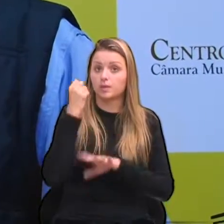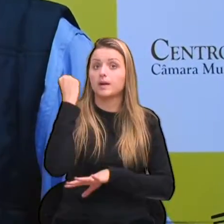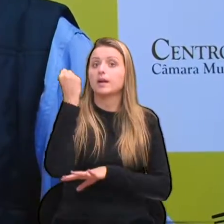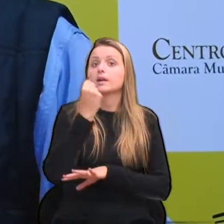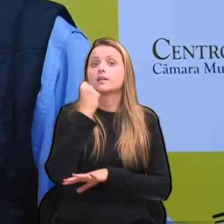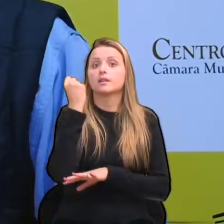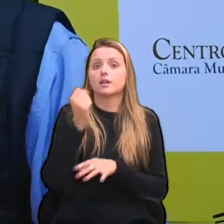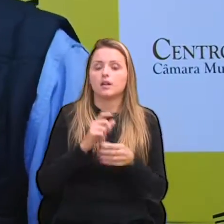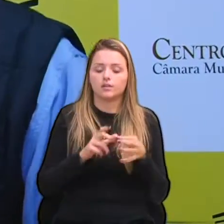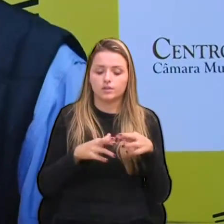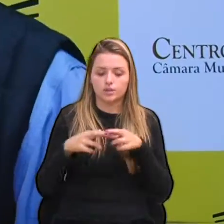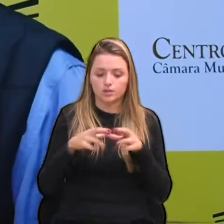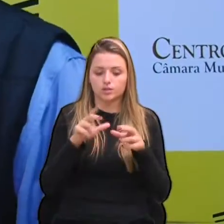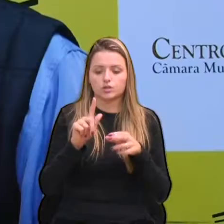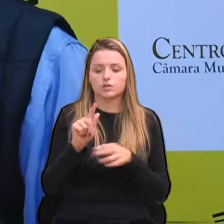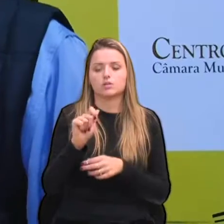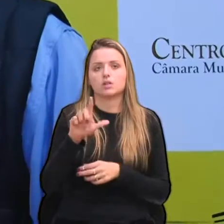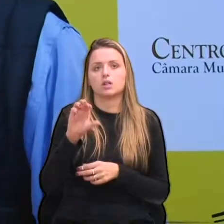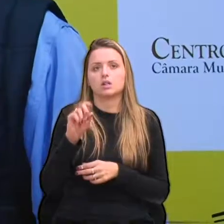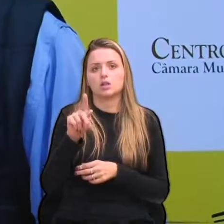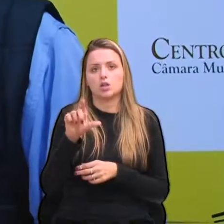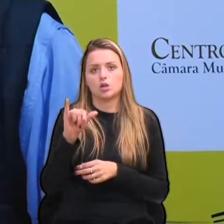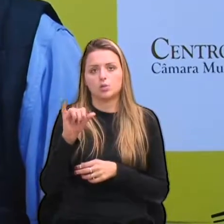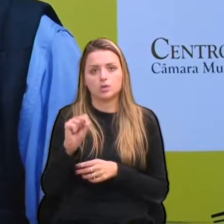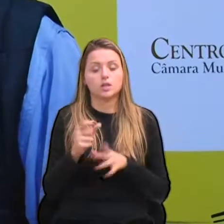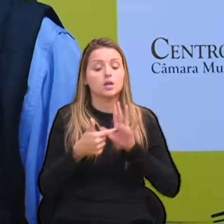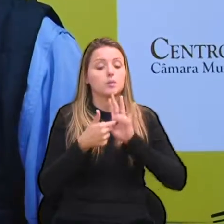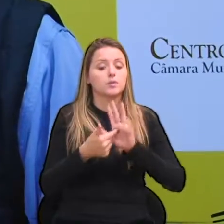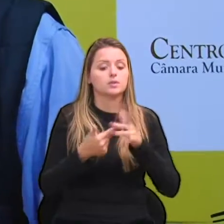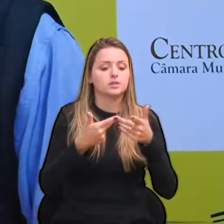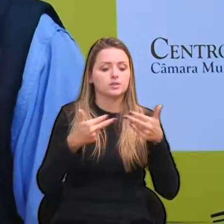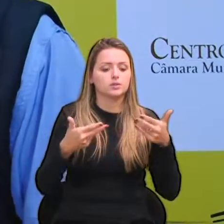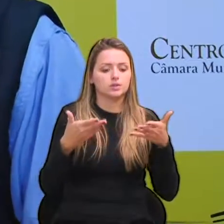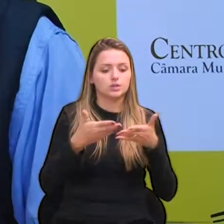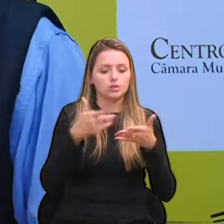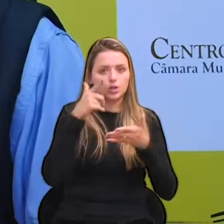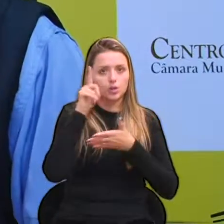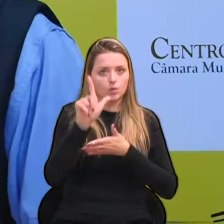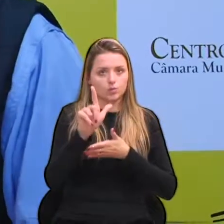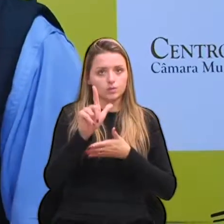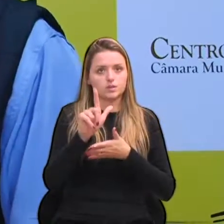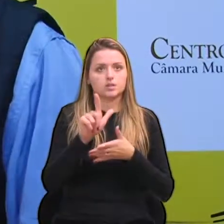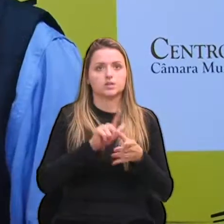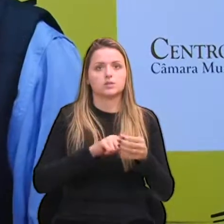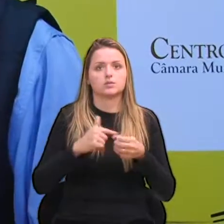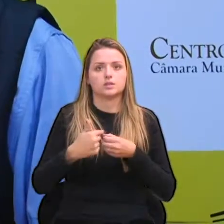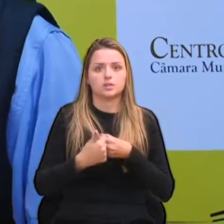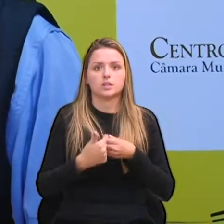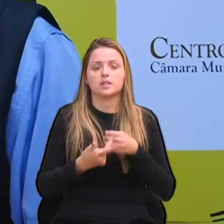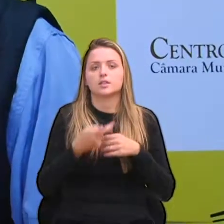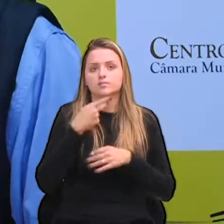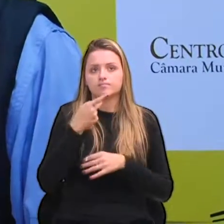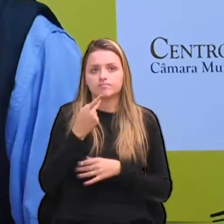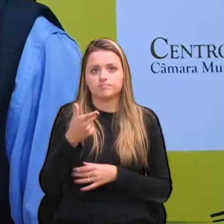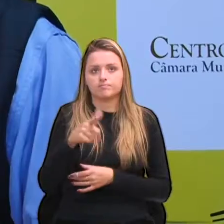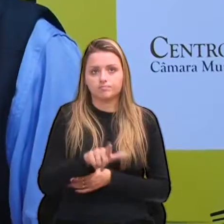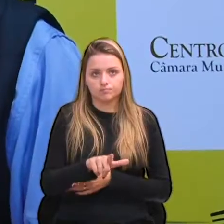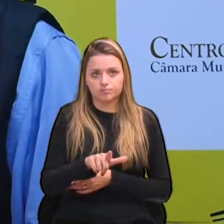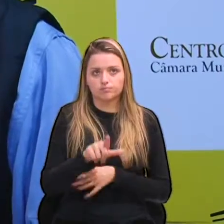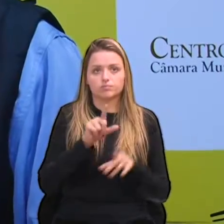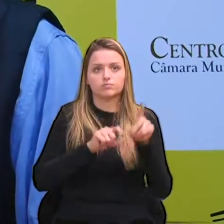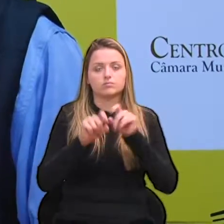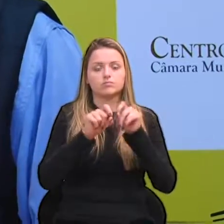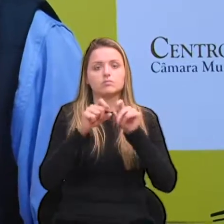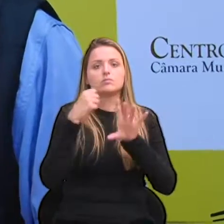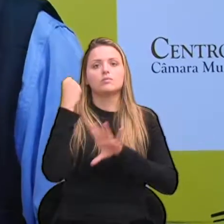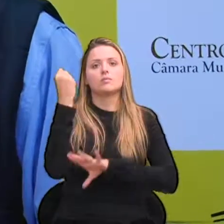Galópolis, e também mostrar conquistas que enquanto estive lá como gestor, e voltando de novo aos problemas da gravidade